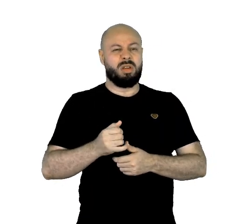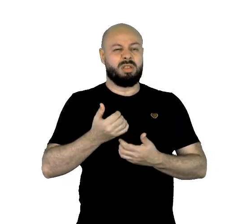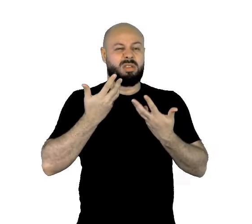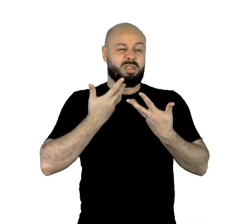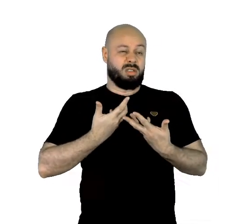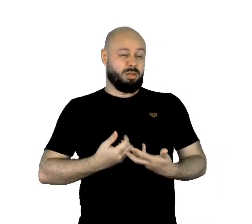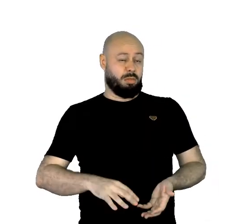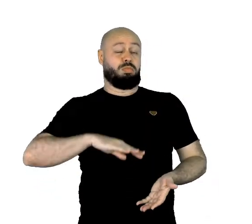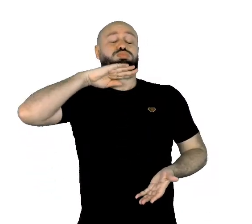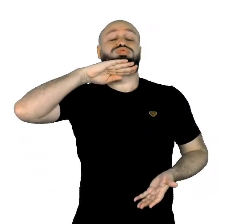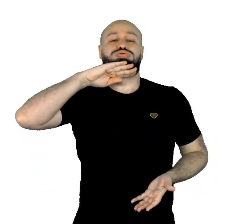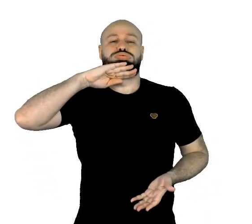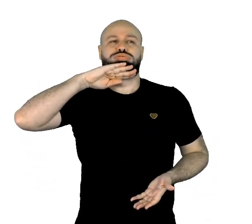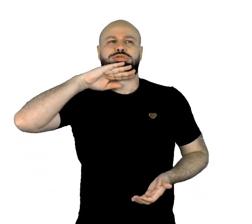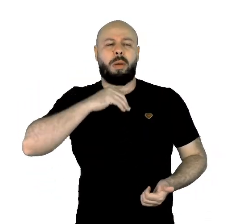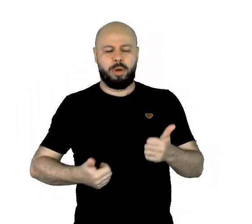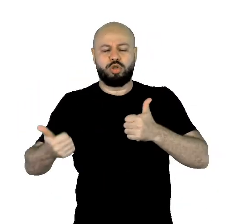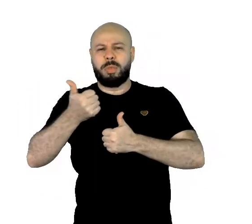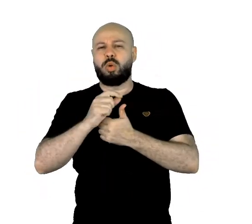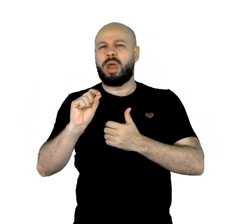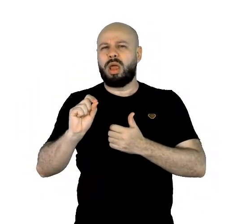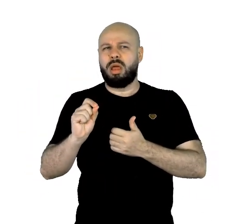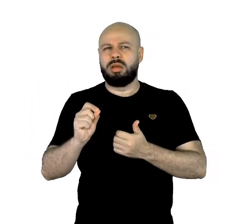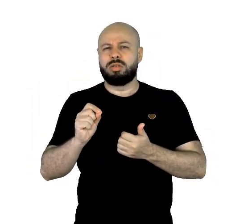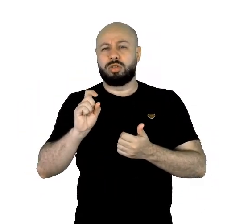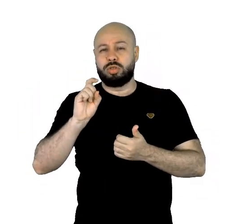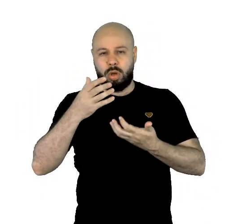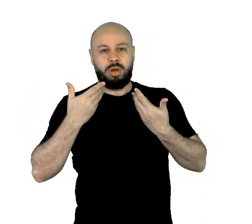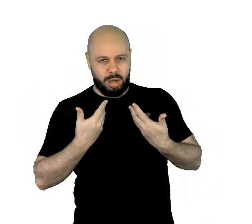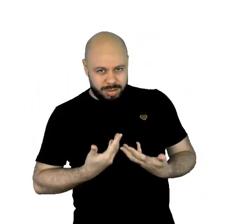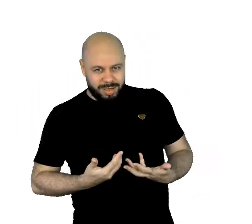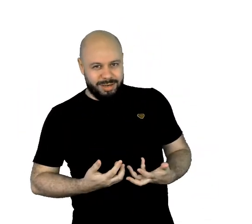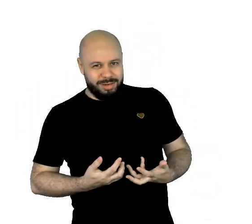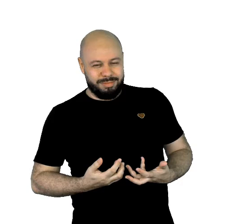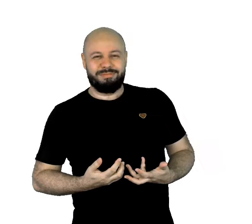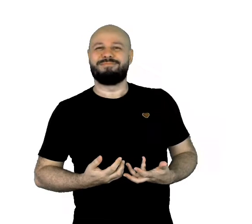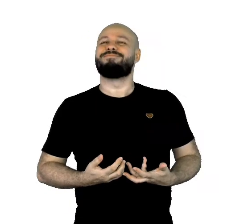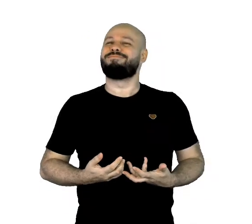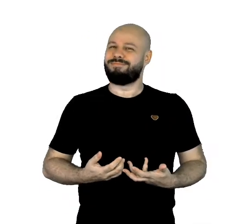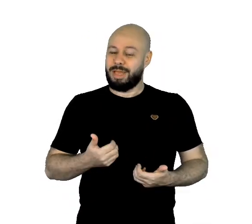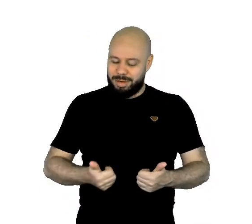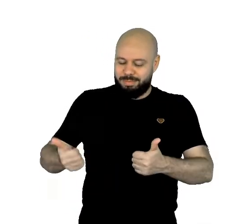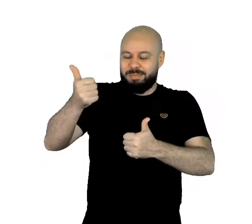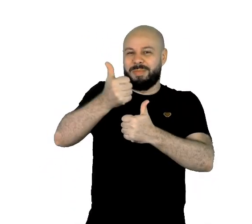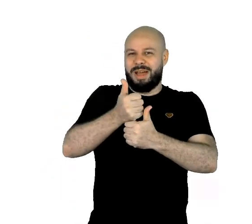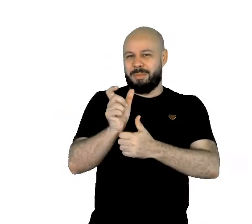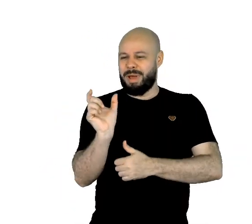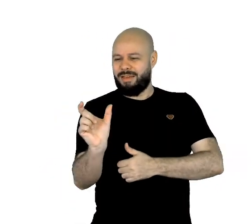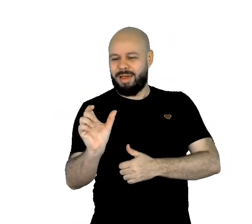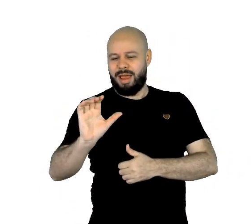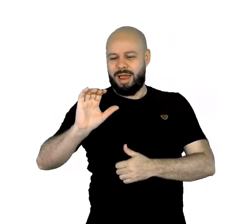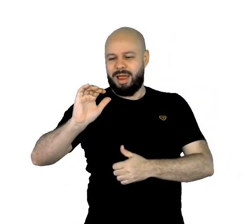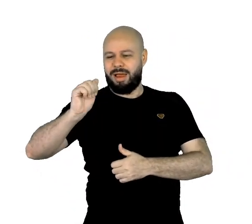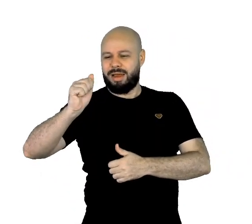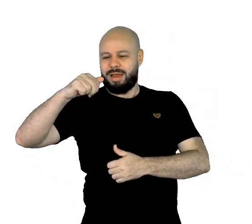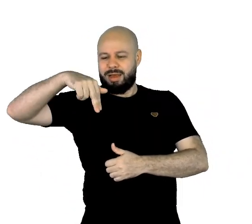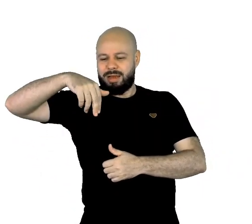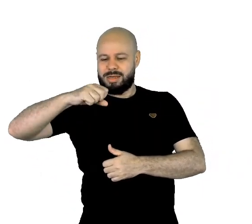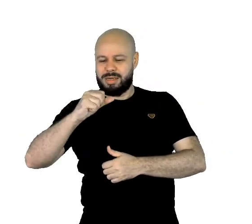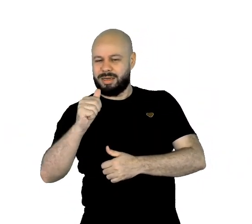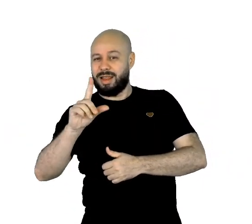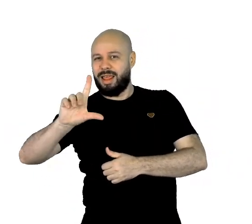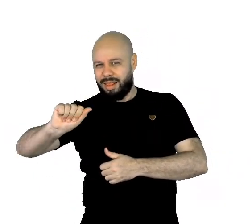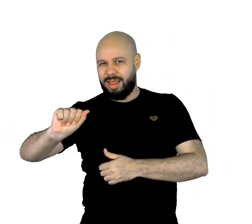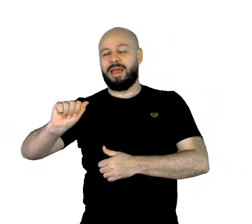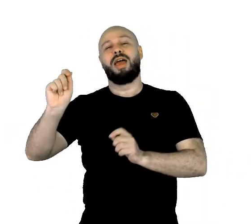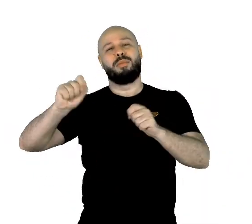posso trocar? Cansada seria? Isso mesmo, eu posso usar a palavra cansada, eu já estou cansada,